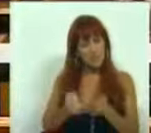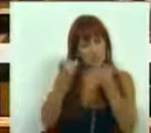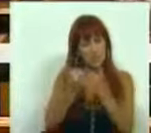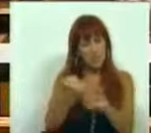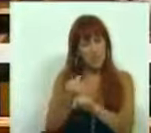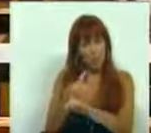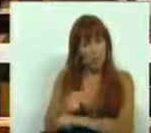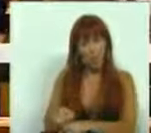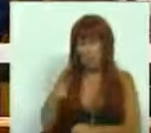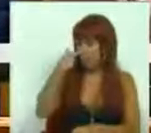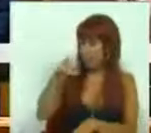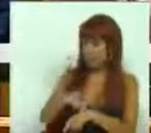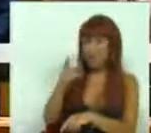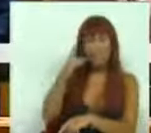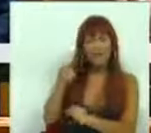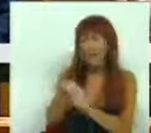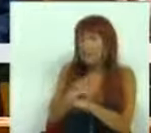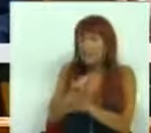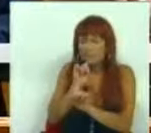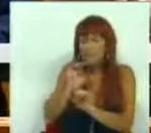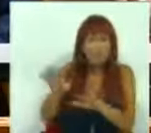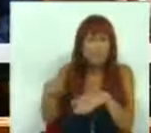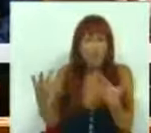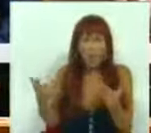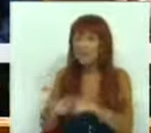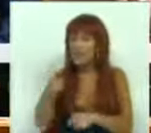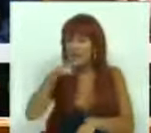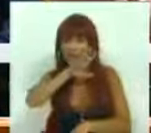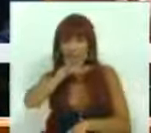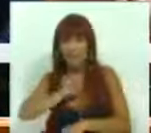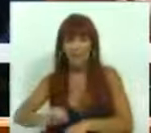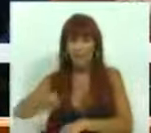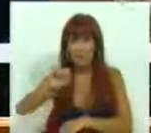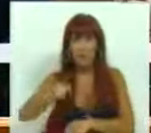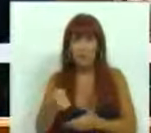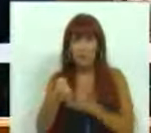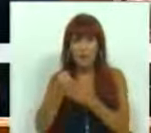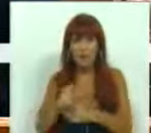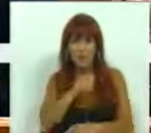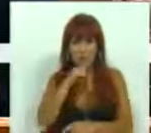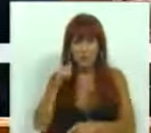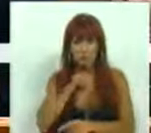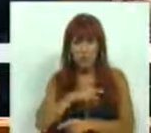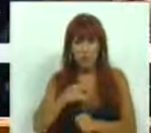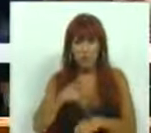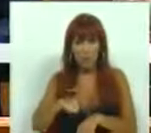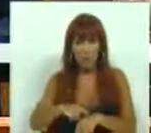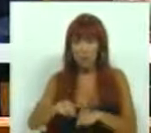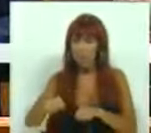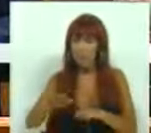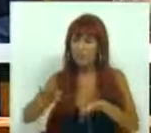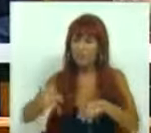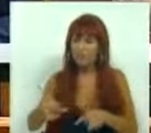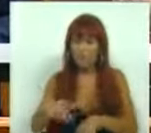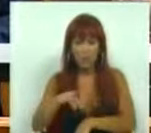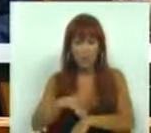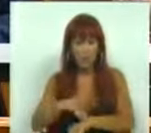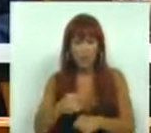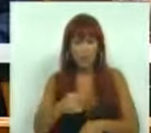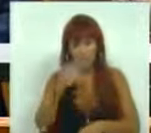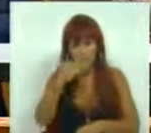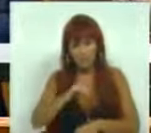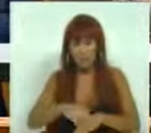apoios para que o doente viva tão ativo quanto possível e para que a família suporte o sofrimento com o período final da doença e